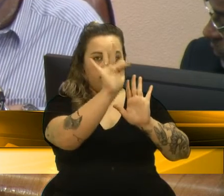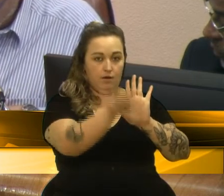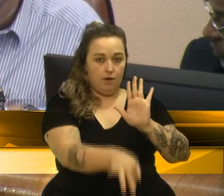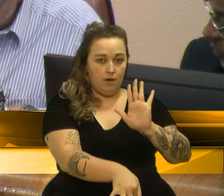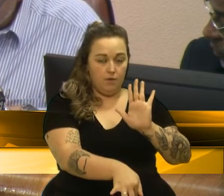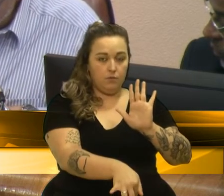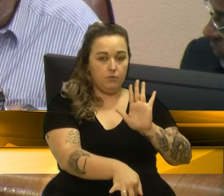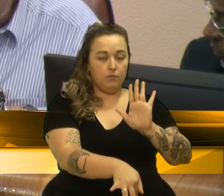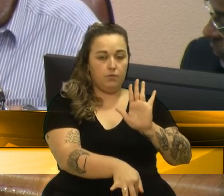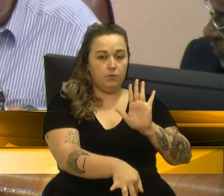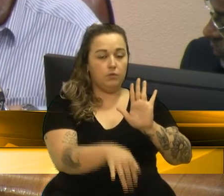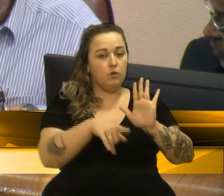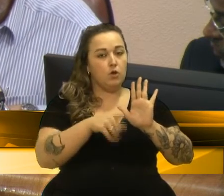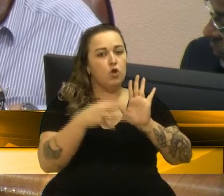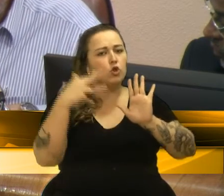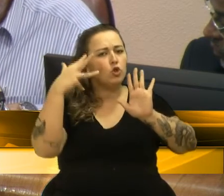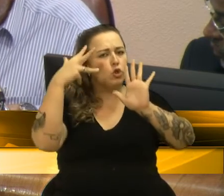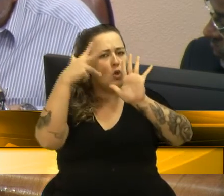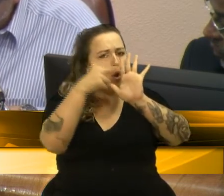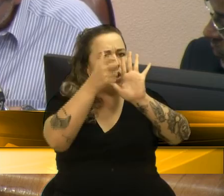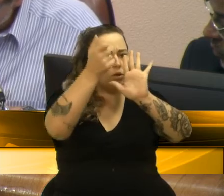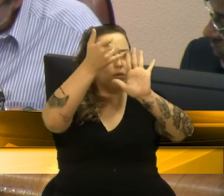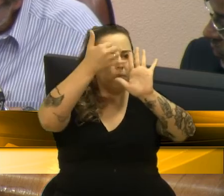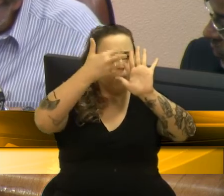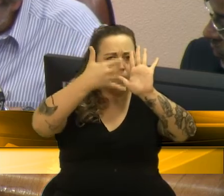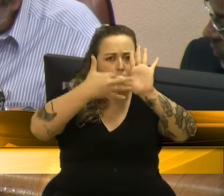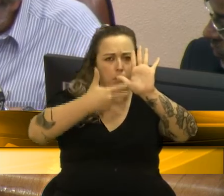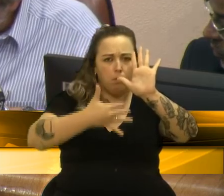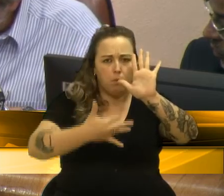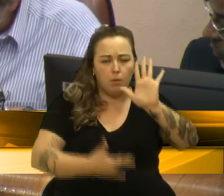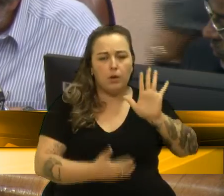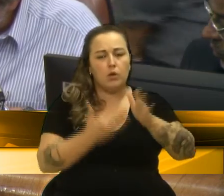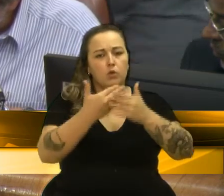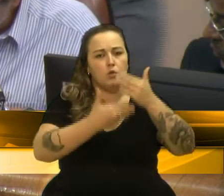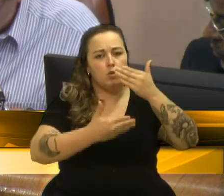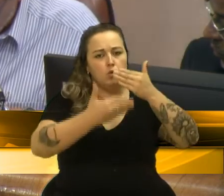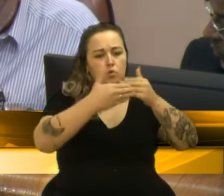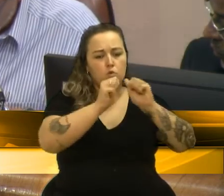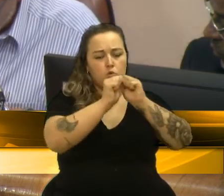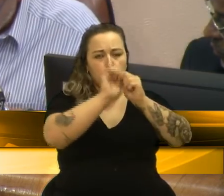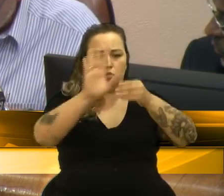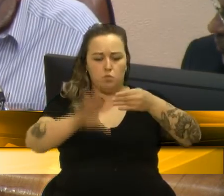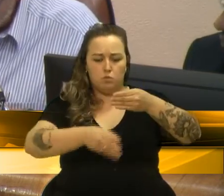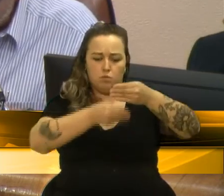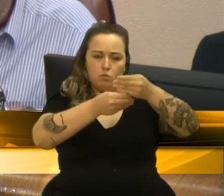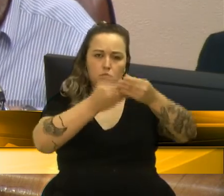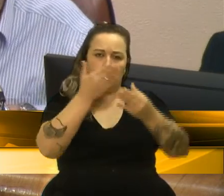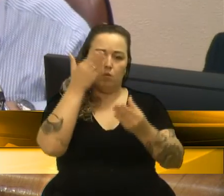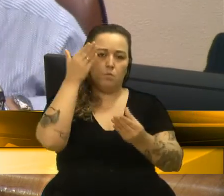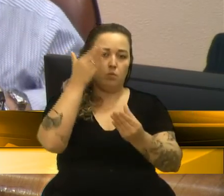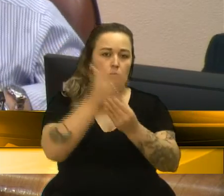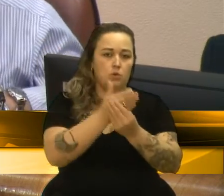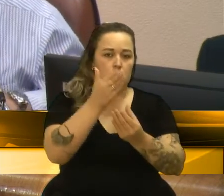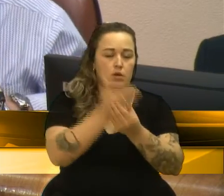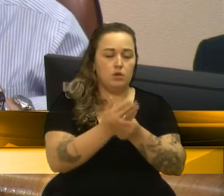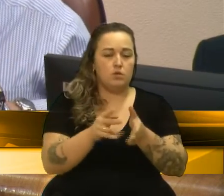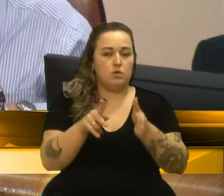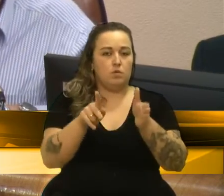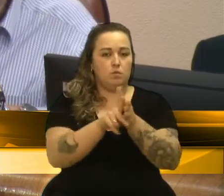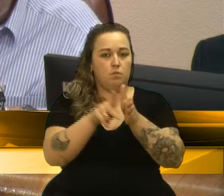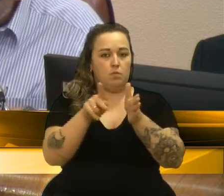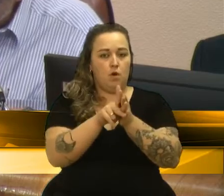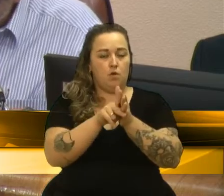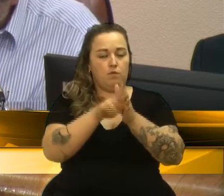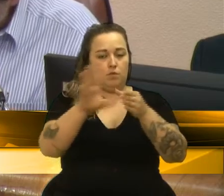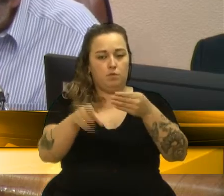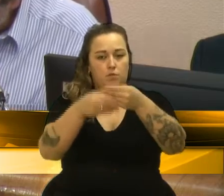Face ao todo exposto, bem como após a instrução do presente processo e tomada por especial referência às provas colhidas